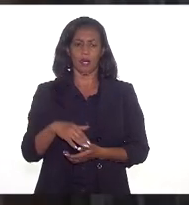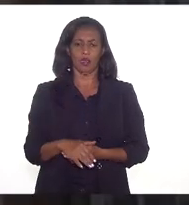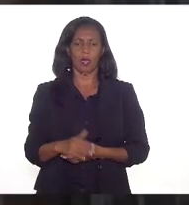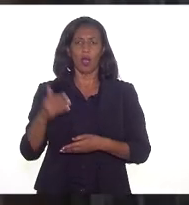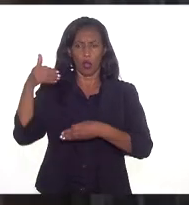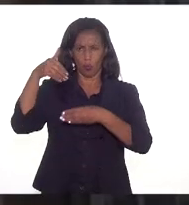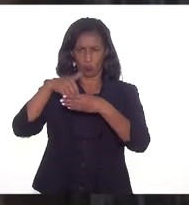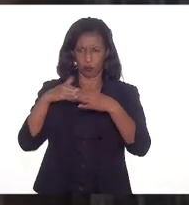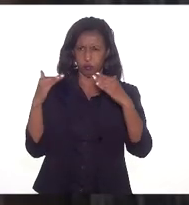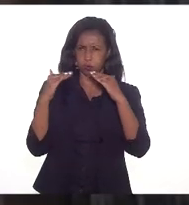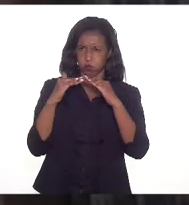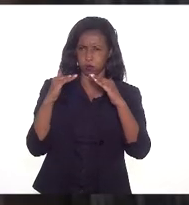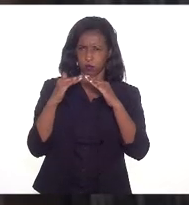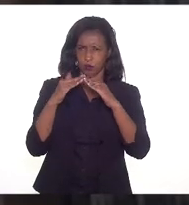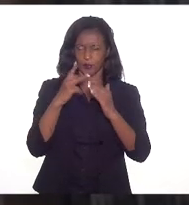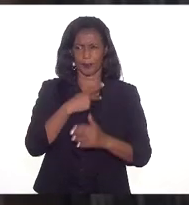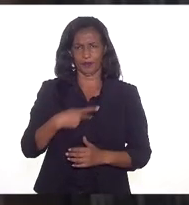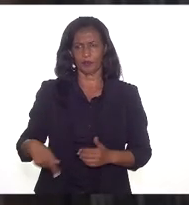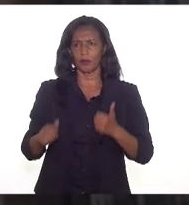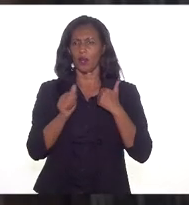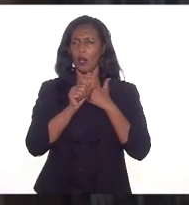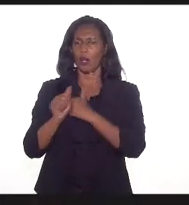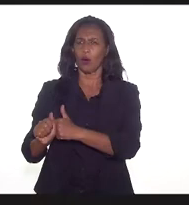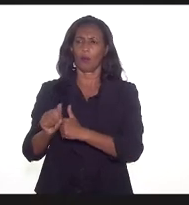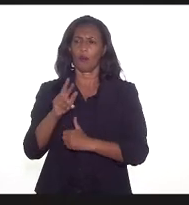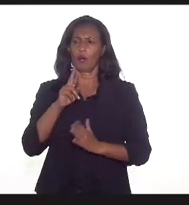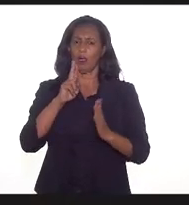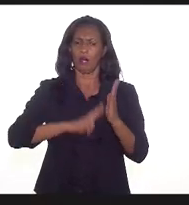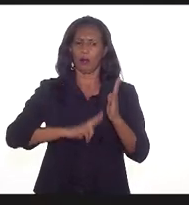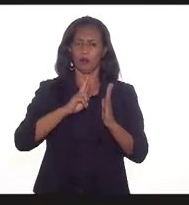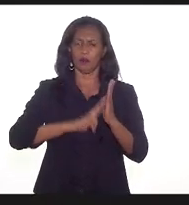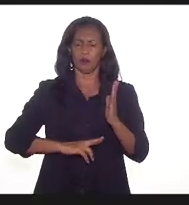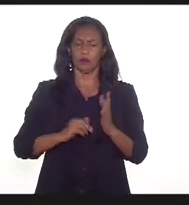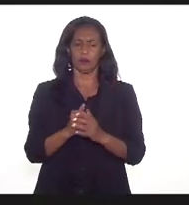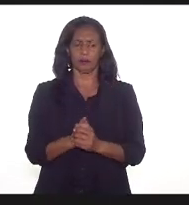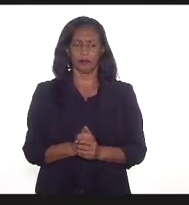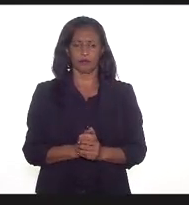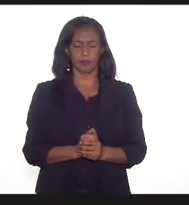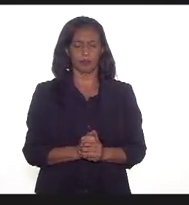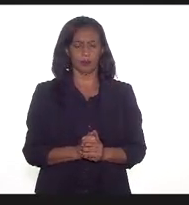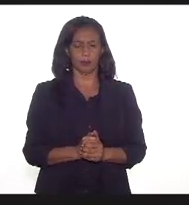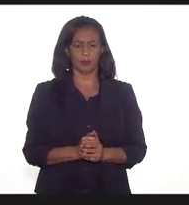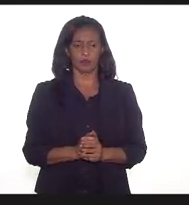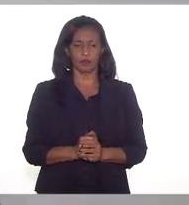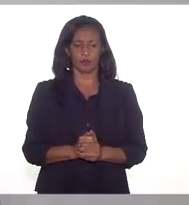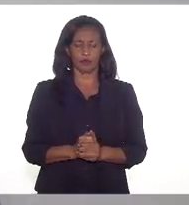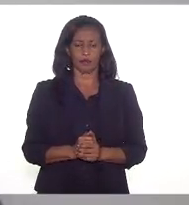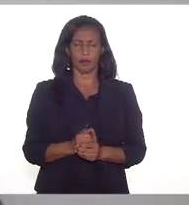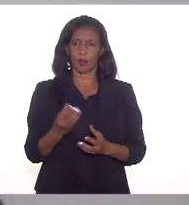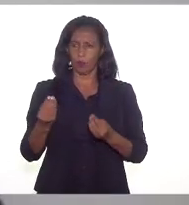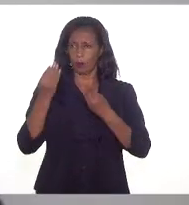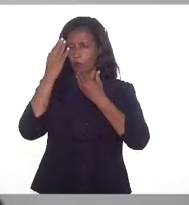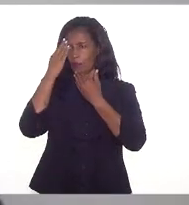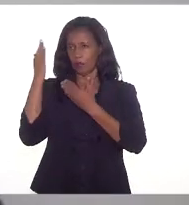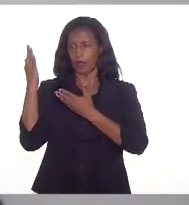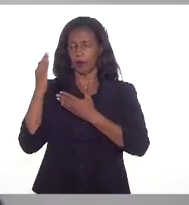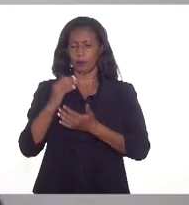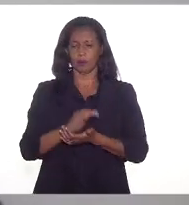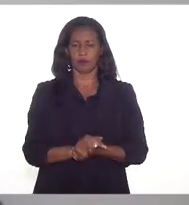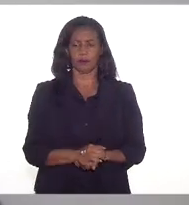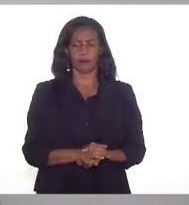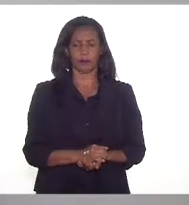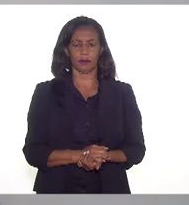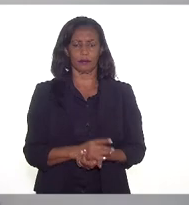Voto favorável, presidente. Acompanho o relator. Acompanhando o relator. Deputada. Muito obrigado.